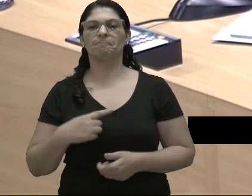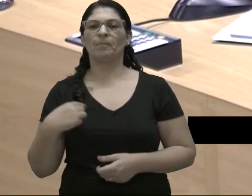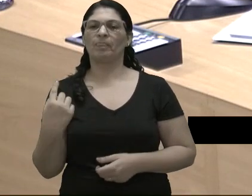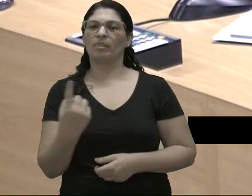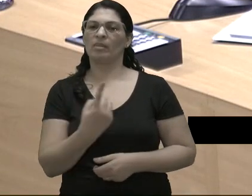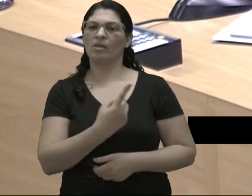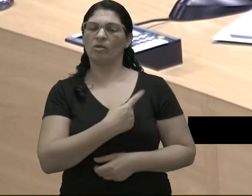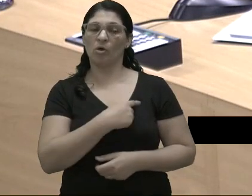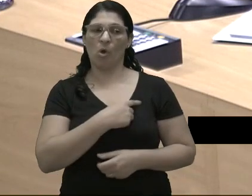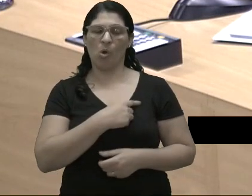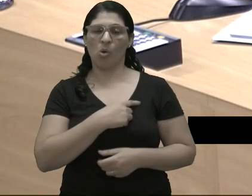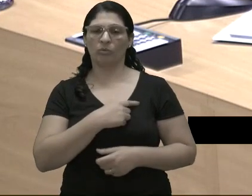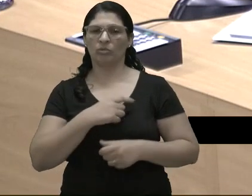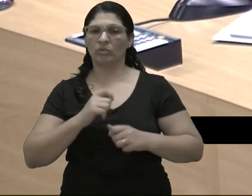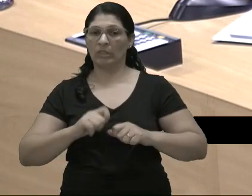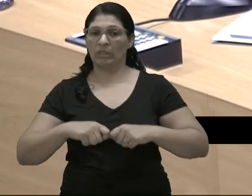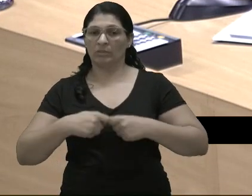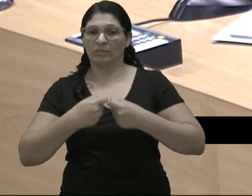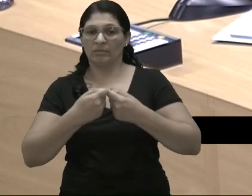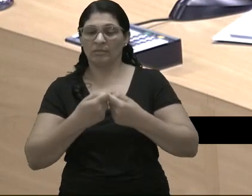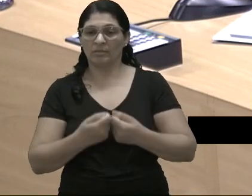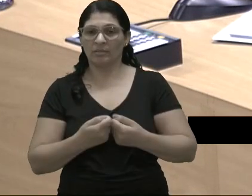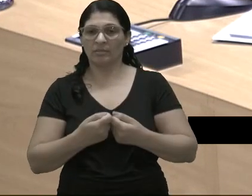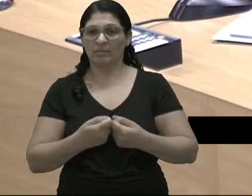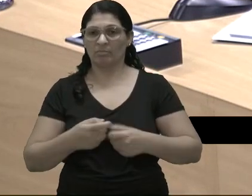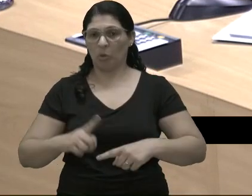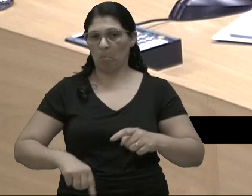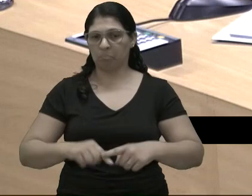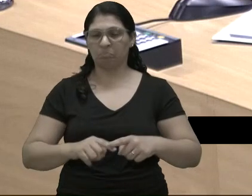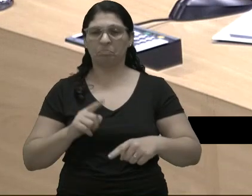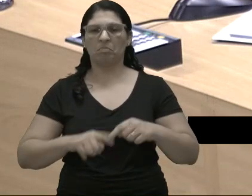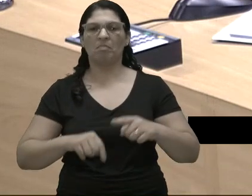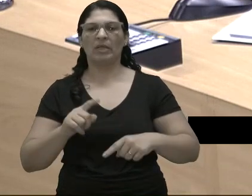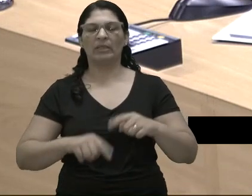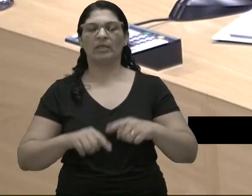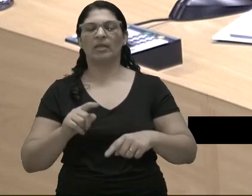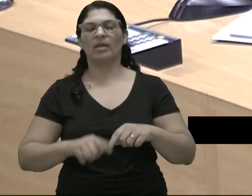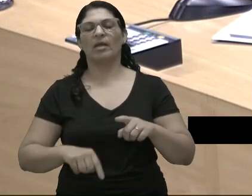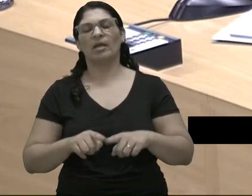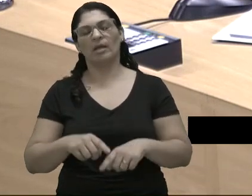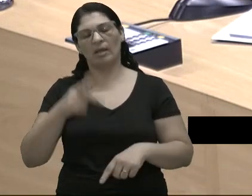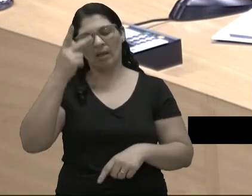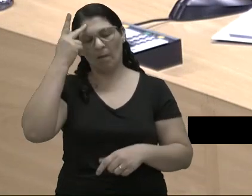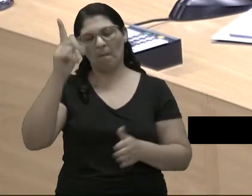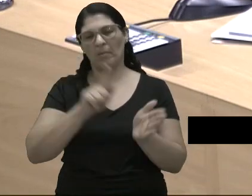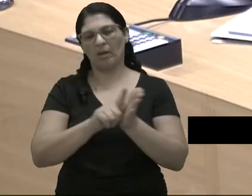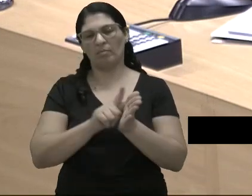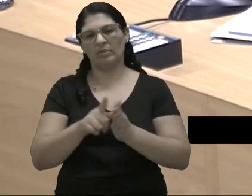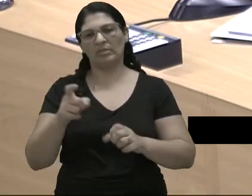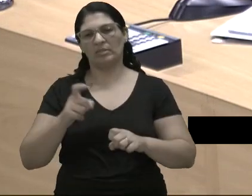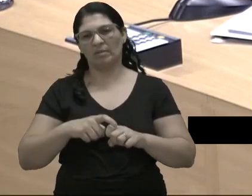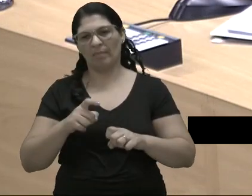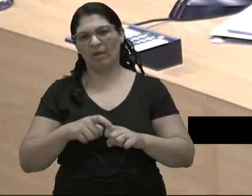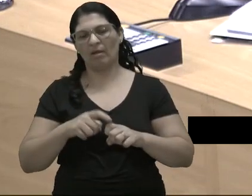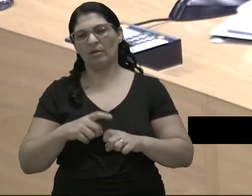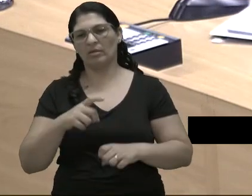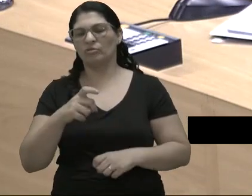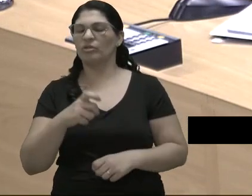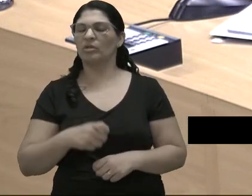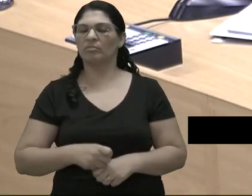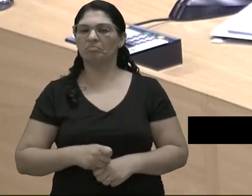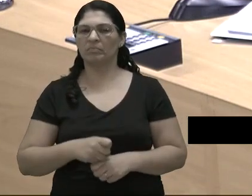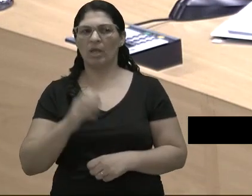fornecemos os equipamentos para que sejam realizados os exames, as radiografias. Fornecemos os sistemas, né,